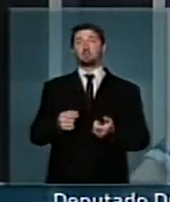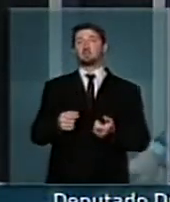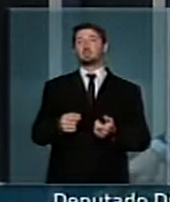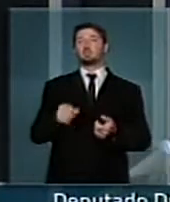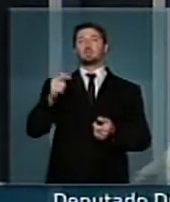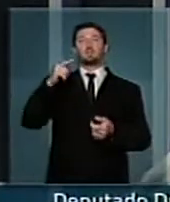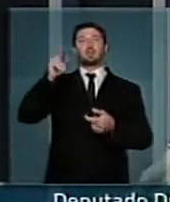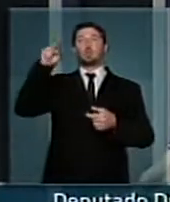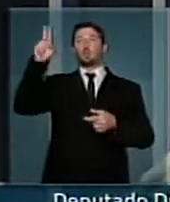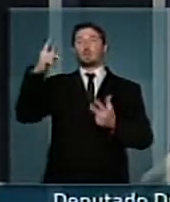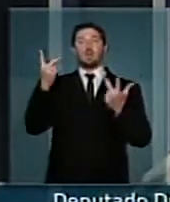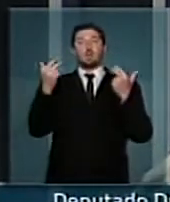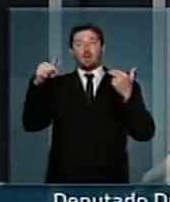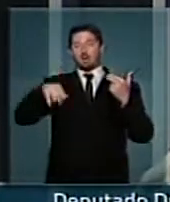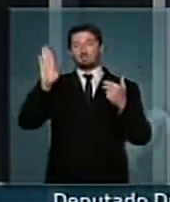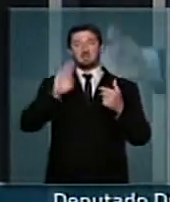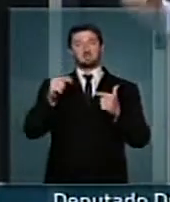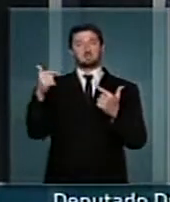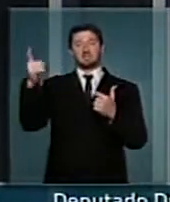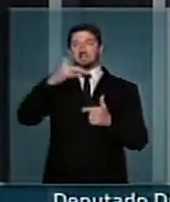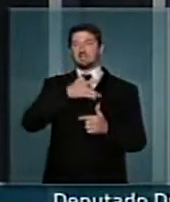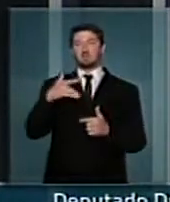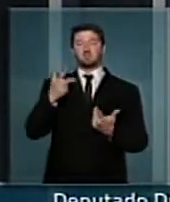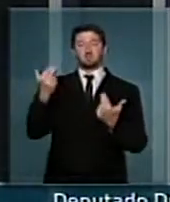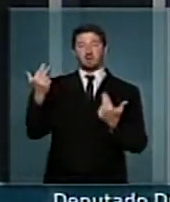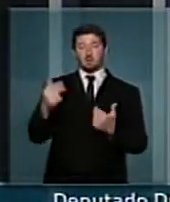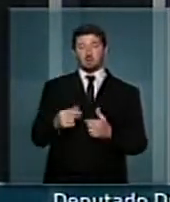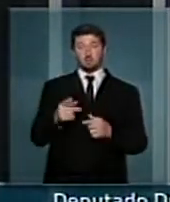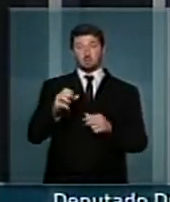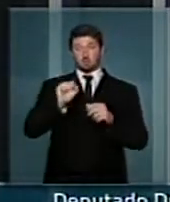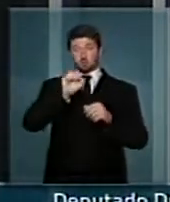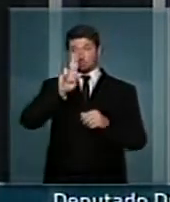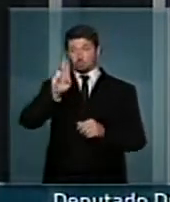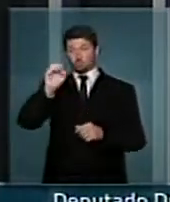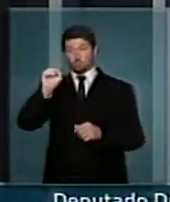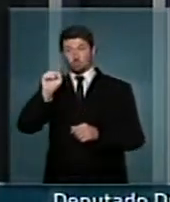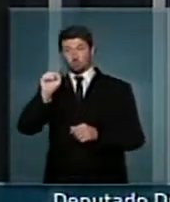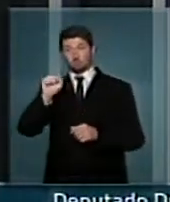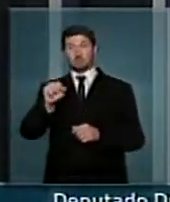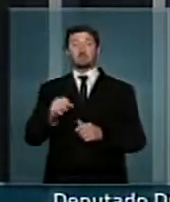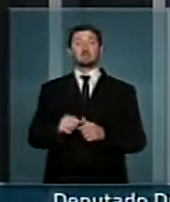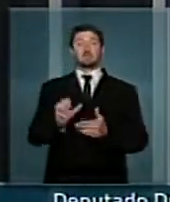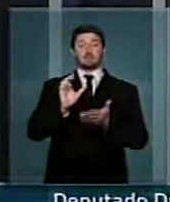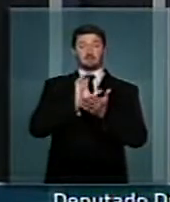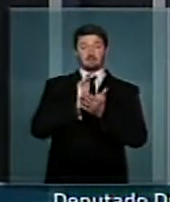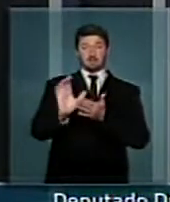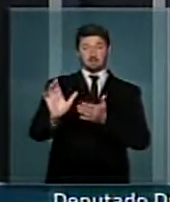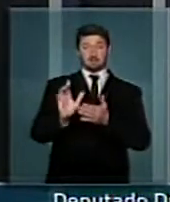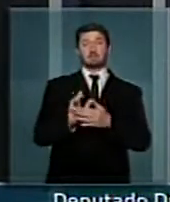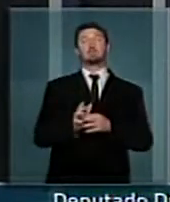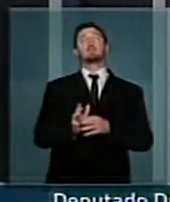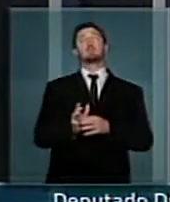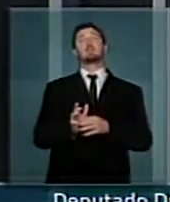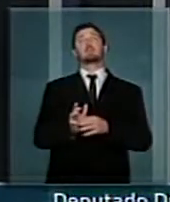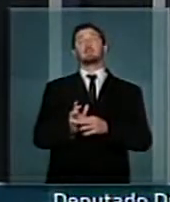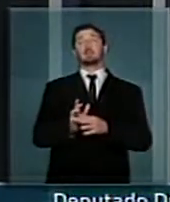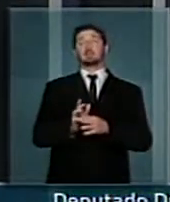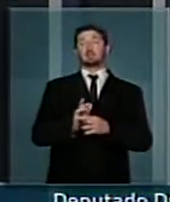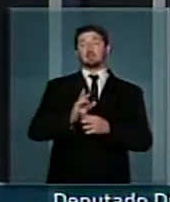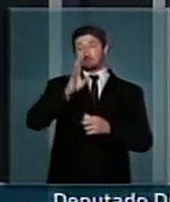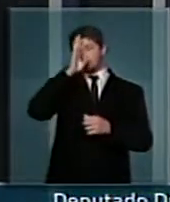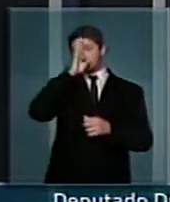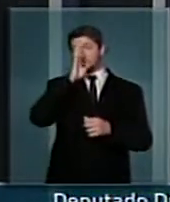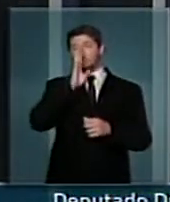tido a oportunidade de fazê-lo. O nosso Sistema Único de Saúde, ele financia